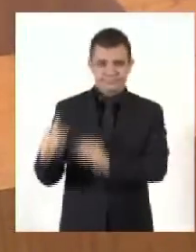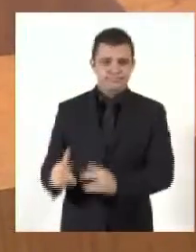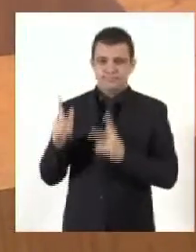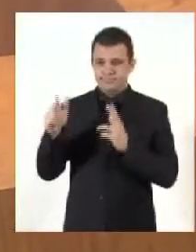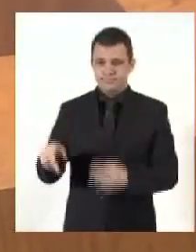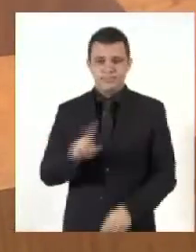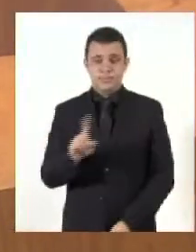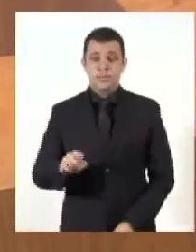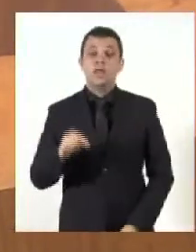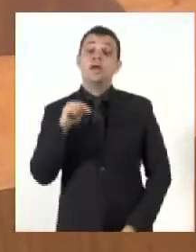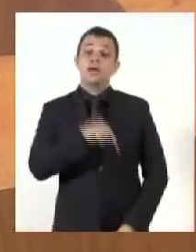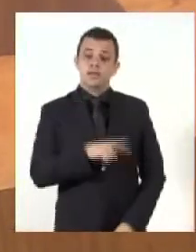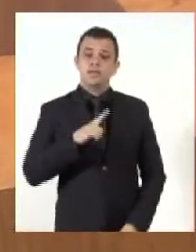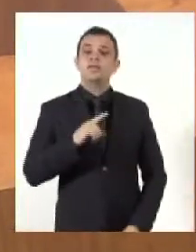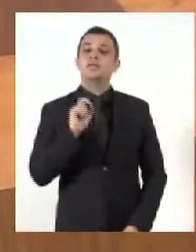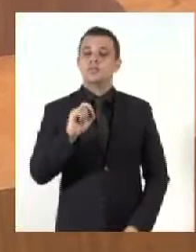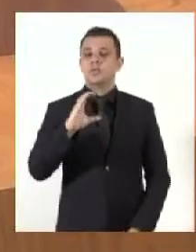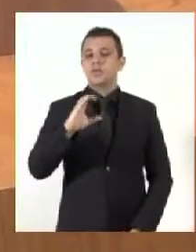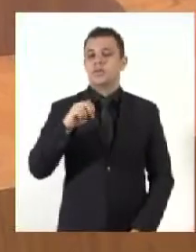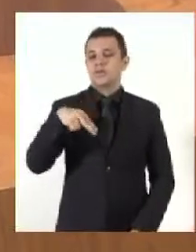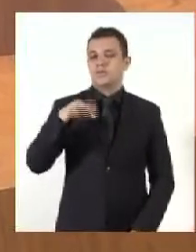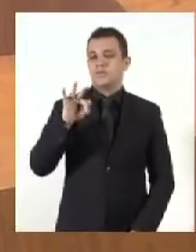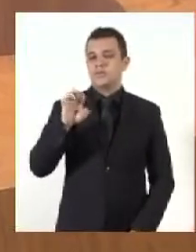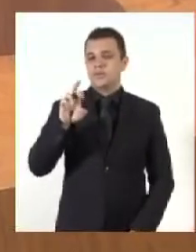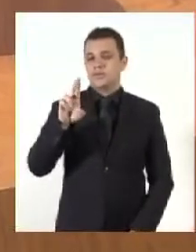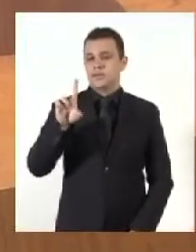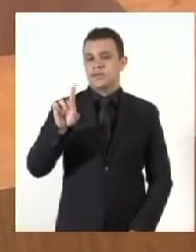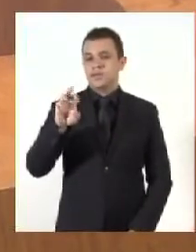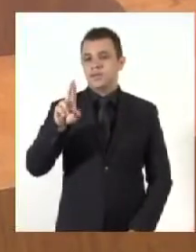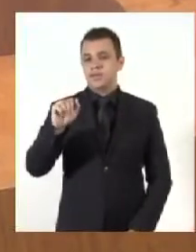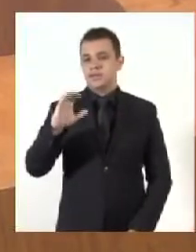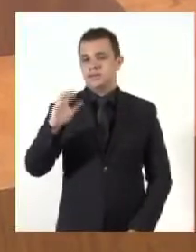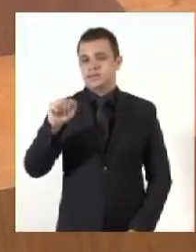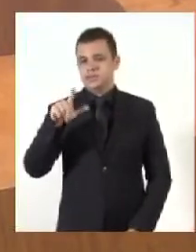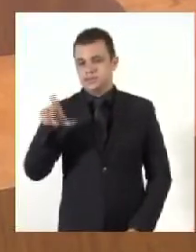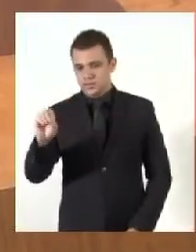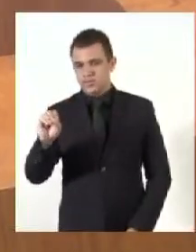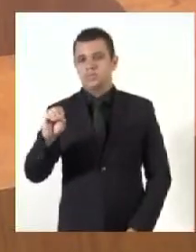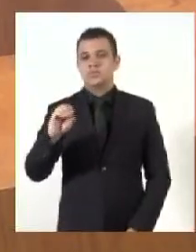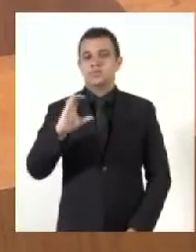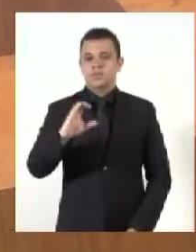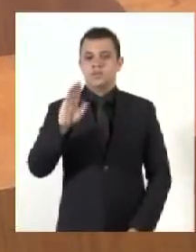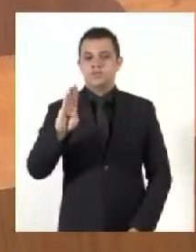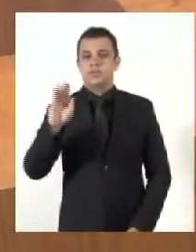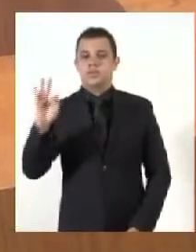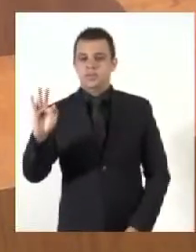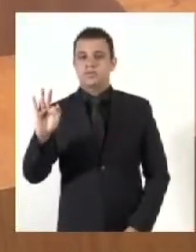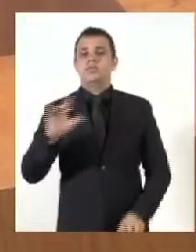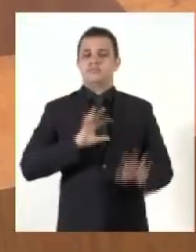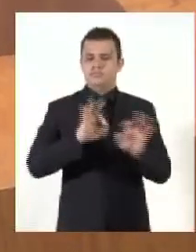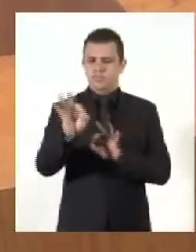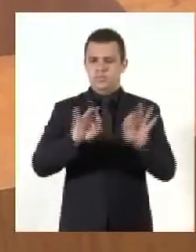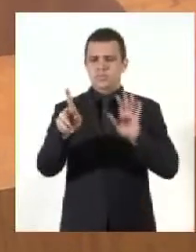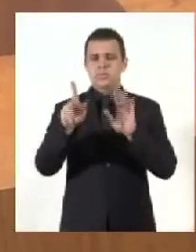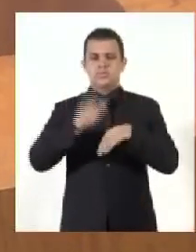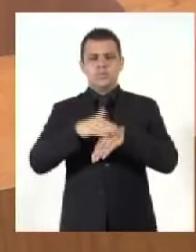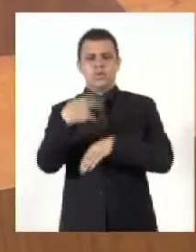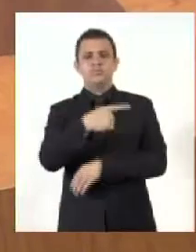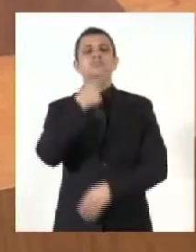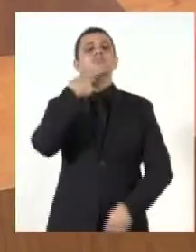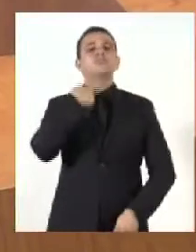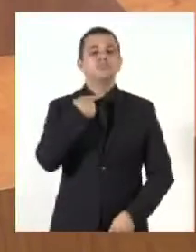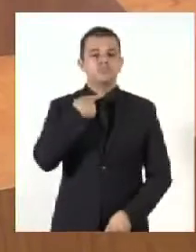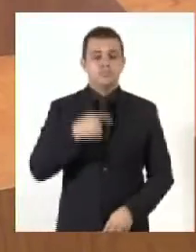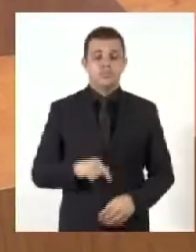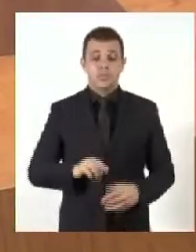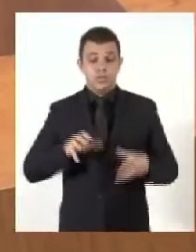de confederação, controla e organiza tudo a seu gosto e modo. Aqui os clubes vão a reboque da